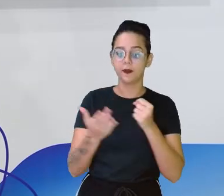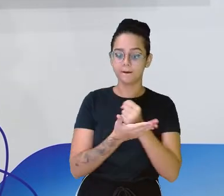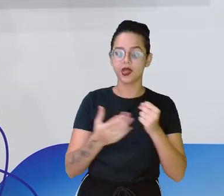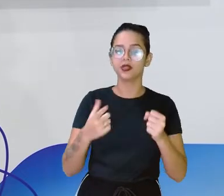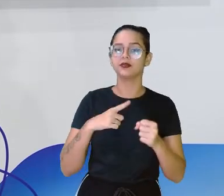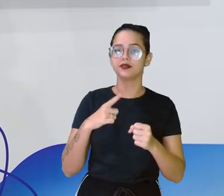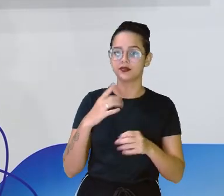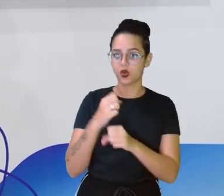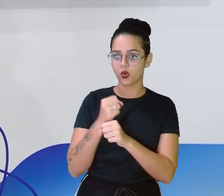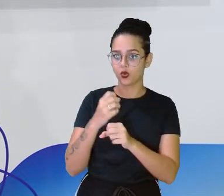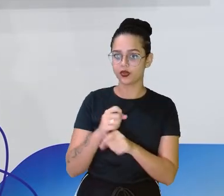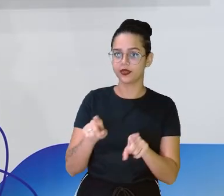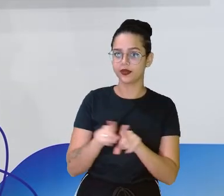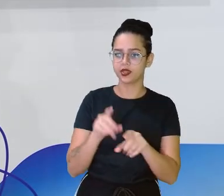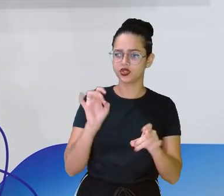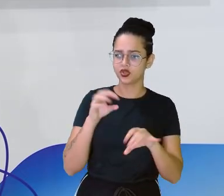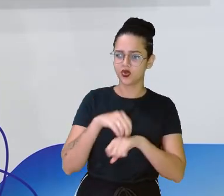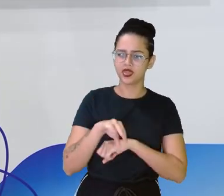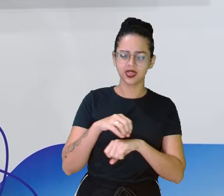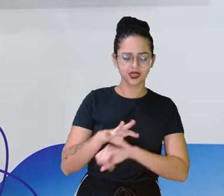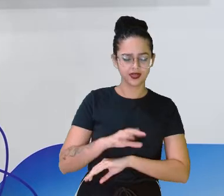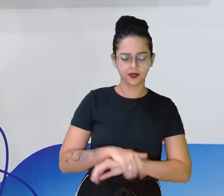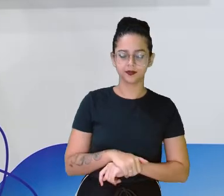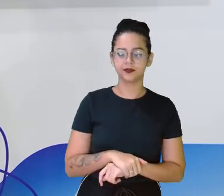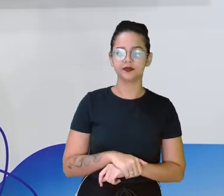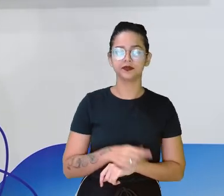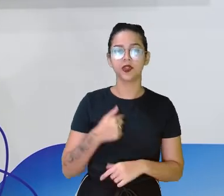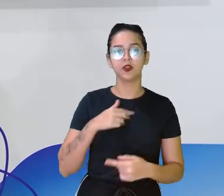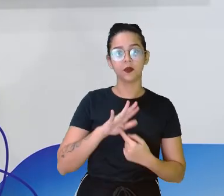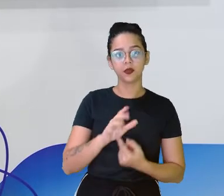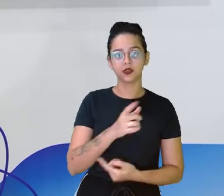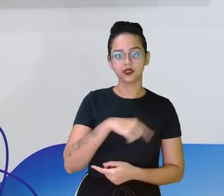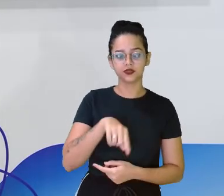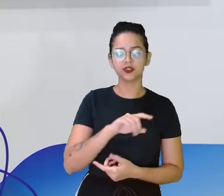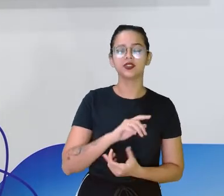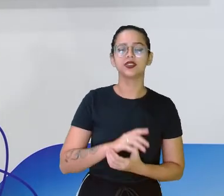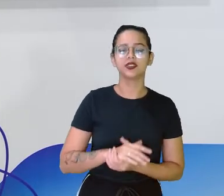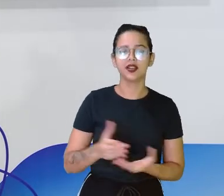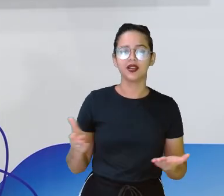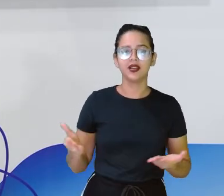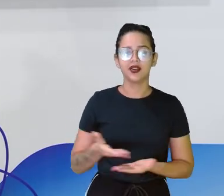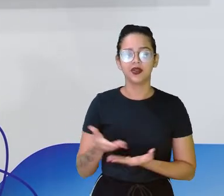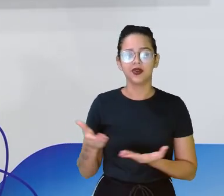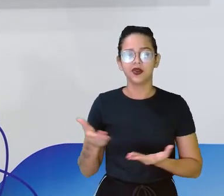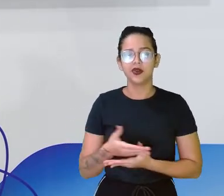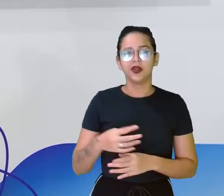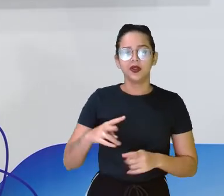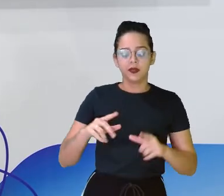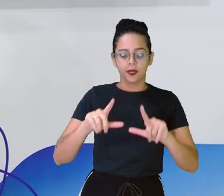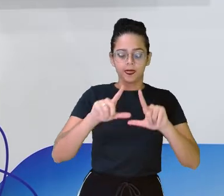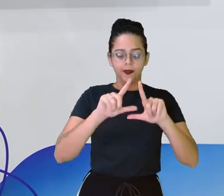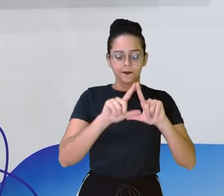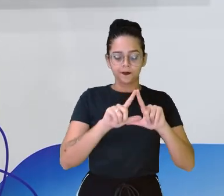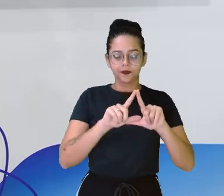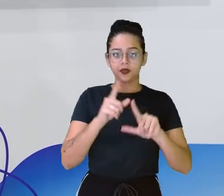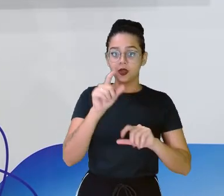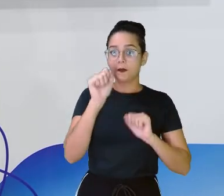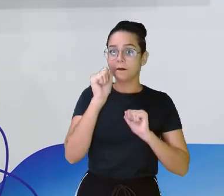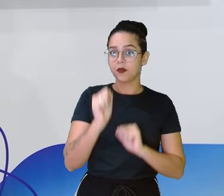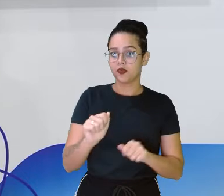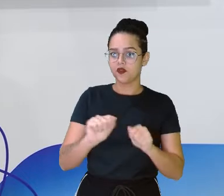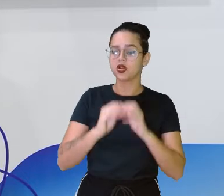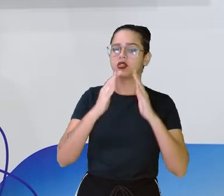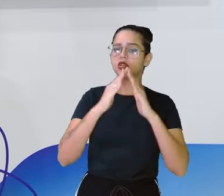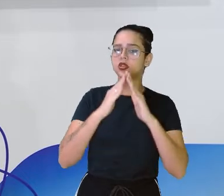incluída nela. É só uma dica, tá certo? Eu vou mostrar aqui como vocês vão fazer as pirâmides e você pode fazer